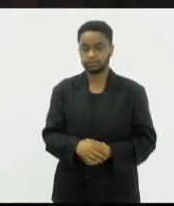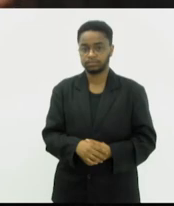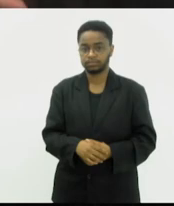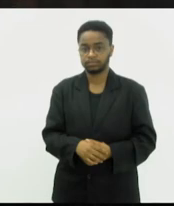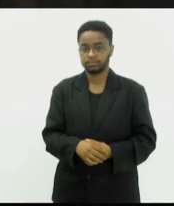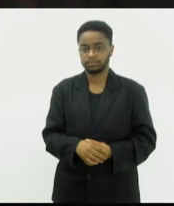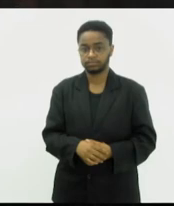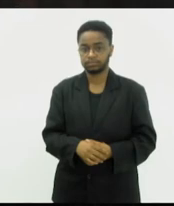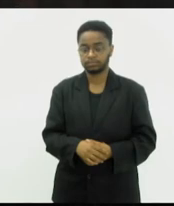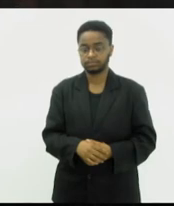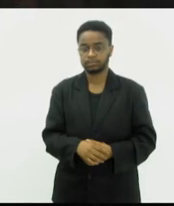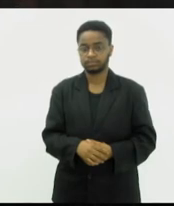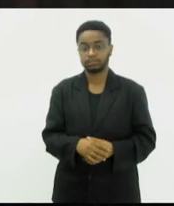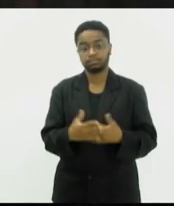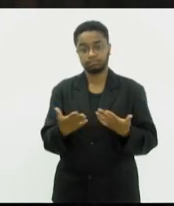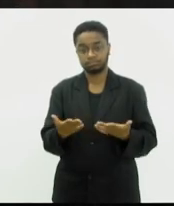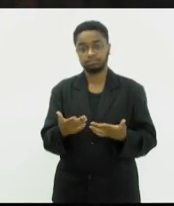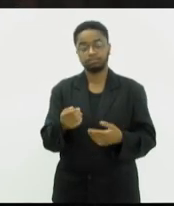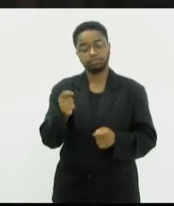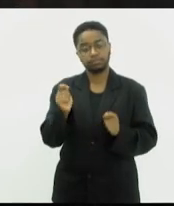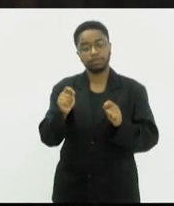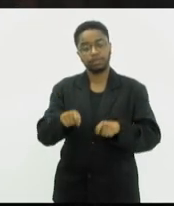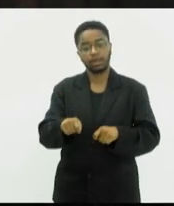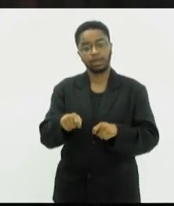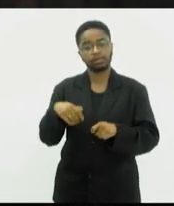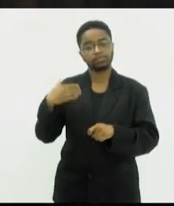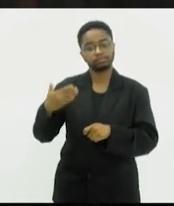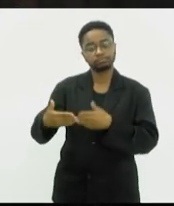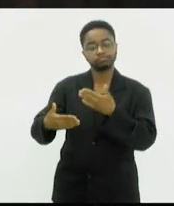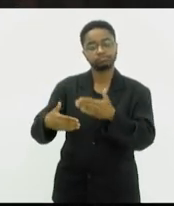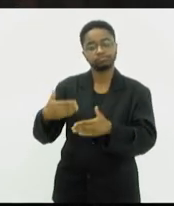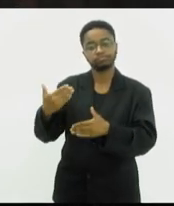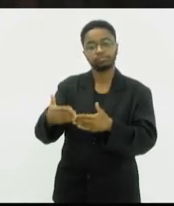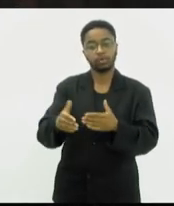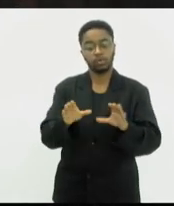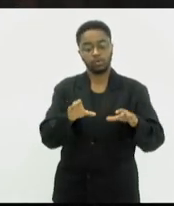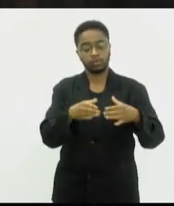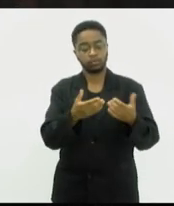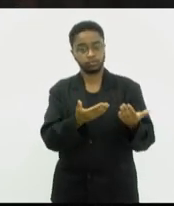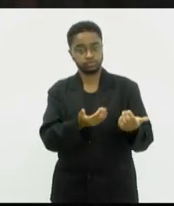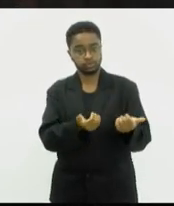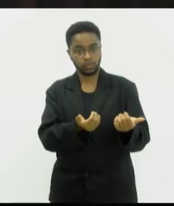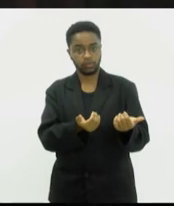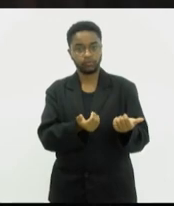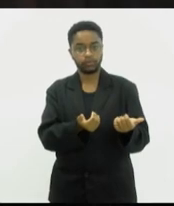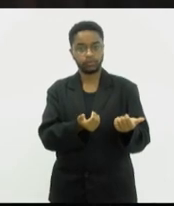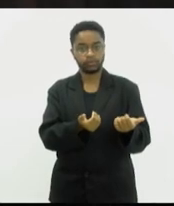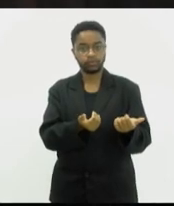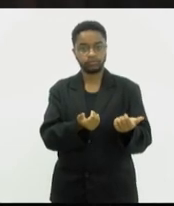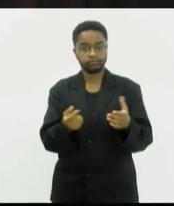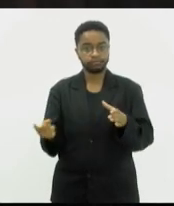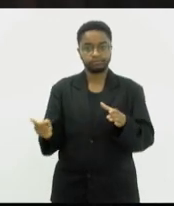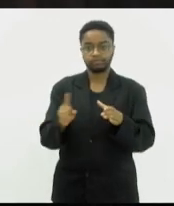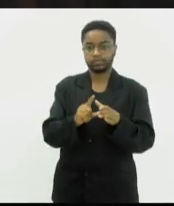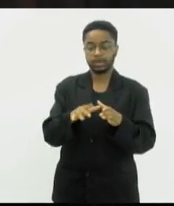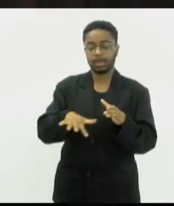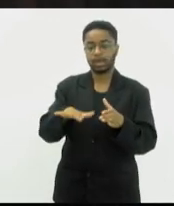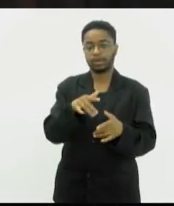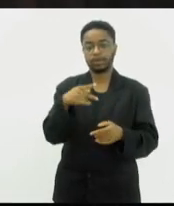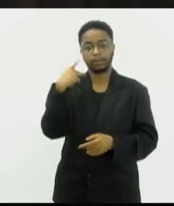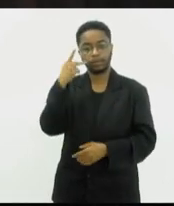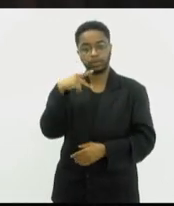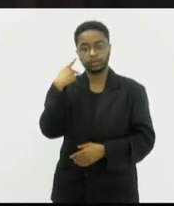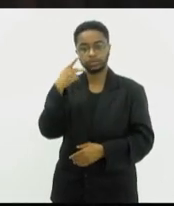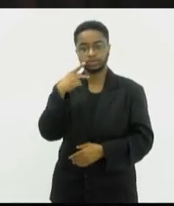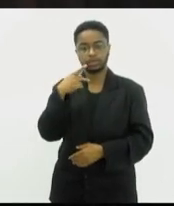para que cada vez mais a juventude venha para a política, não